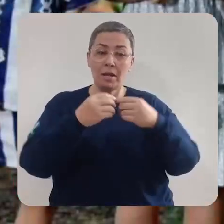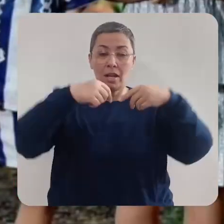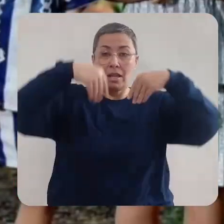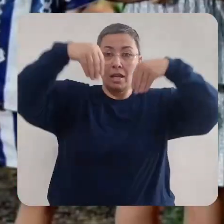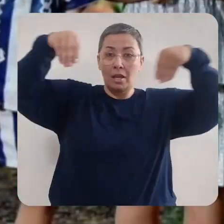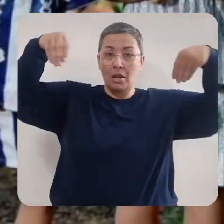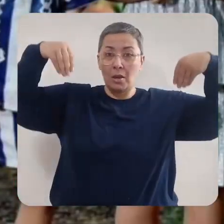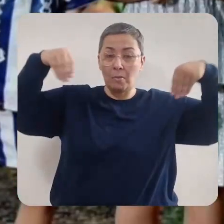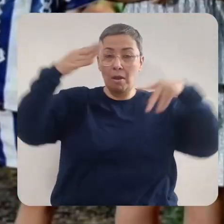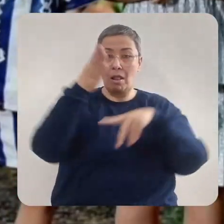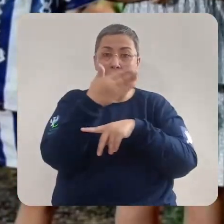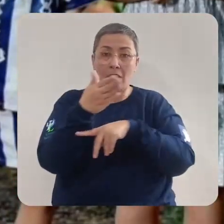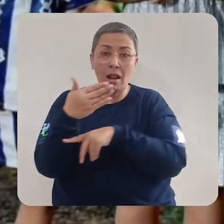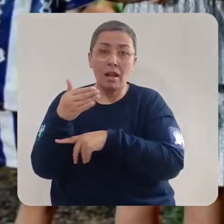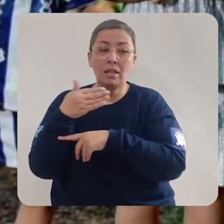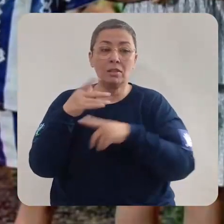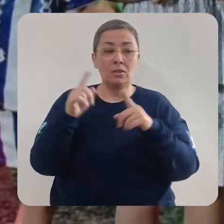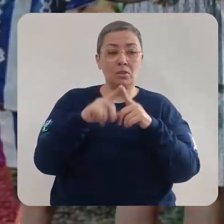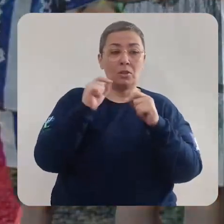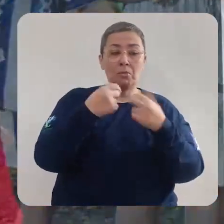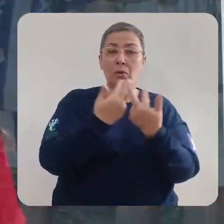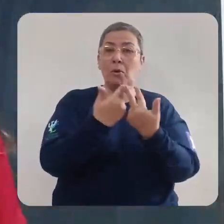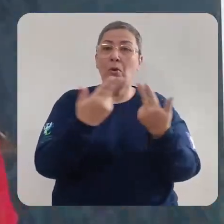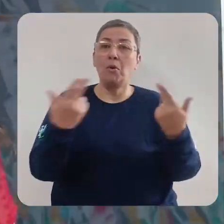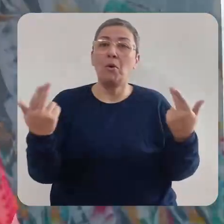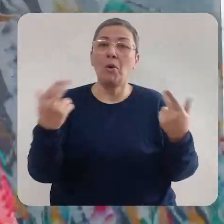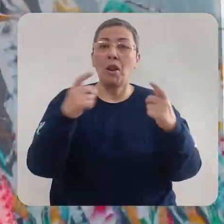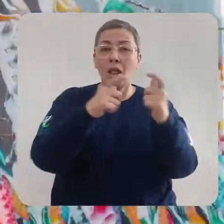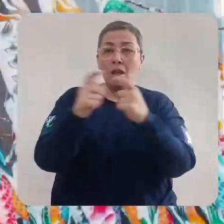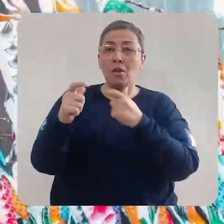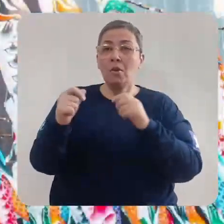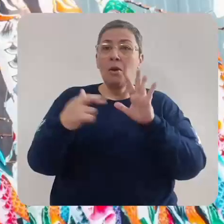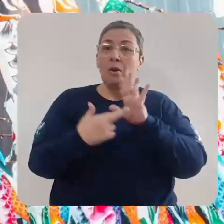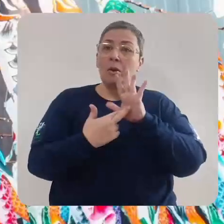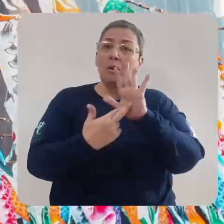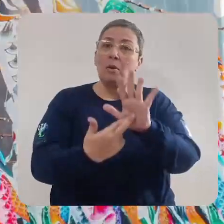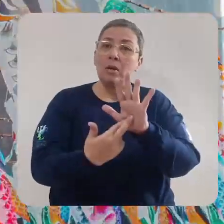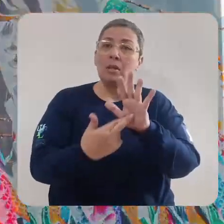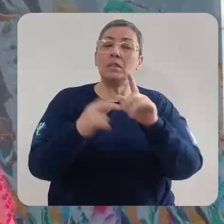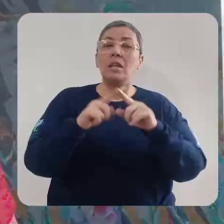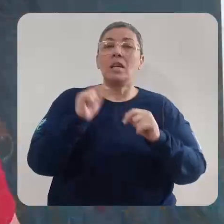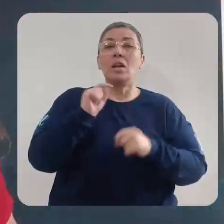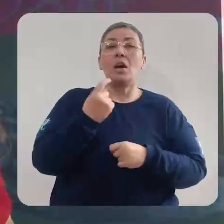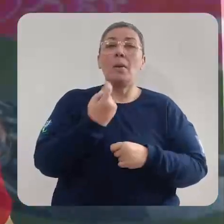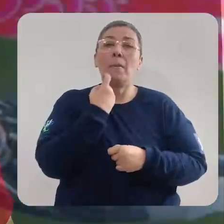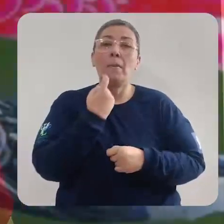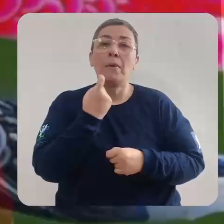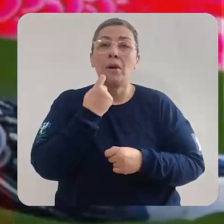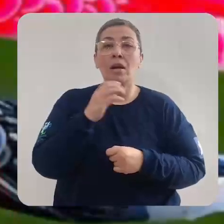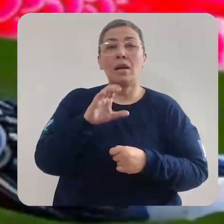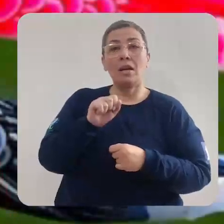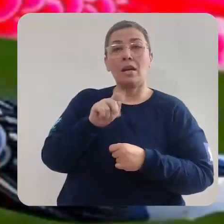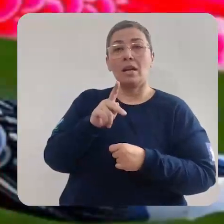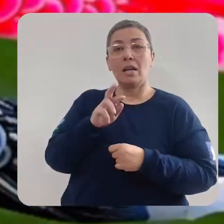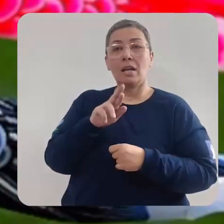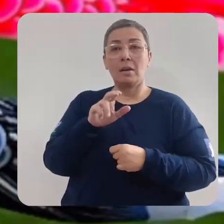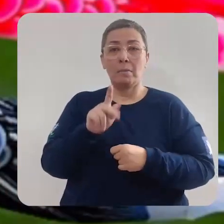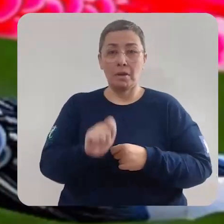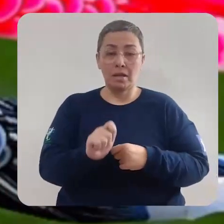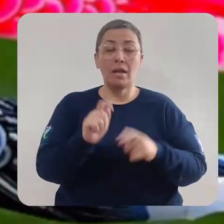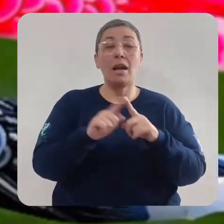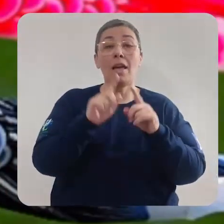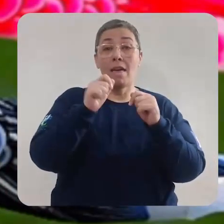as famílias colocam bandeirolas em suas casas e em diversos locais que representam as carpas,